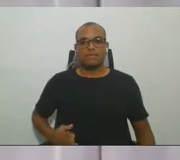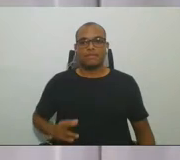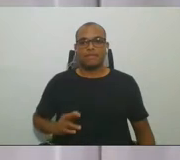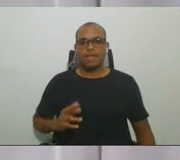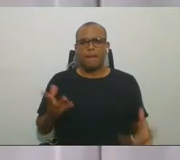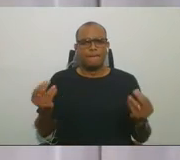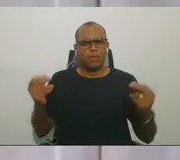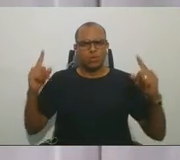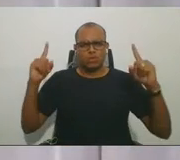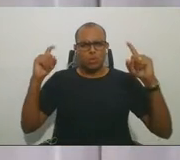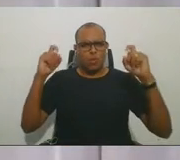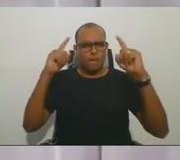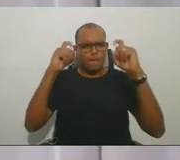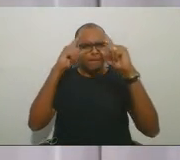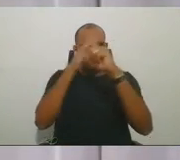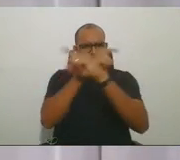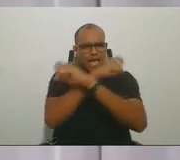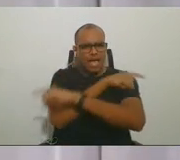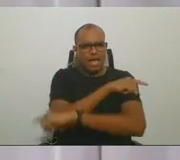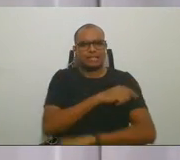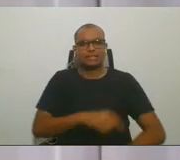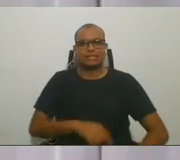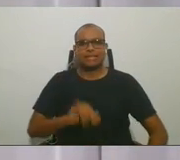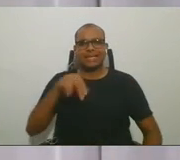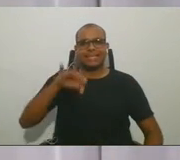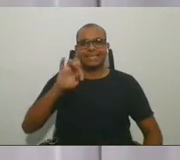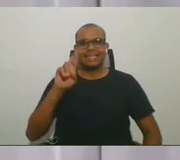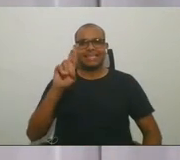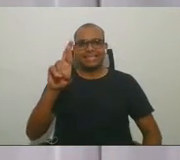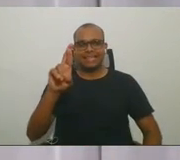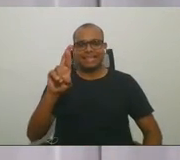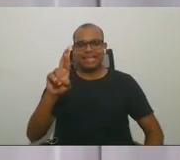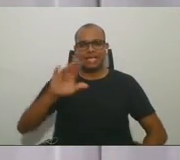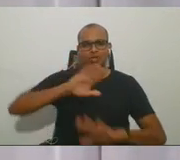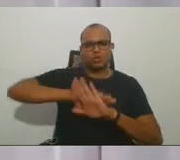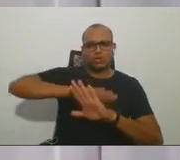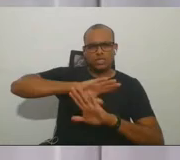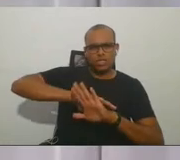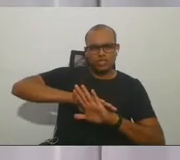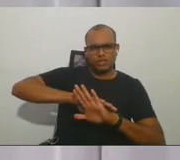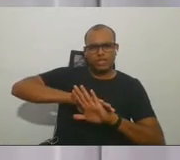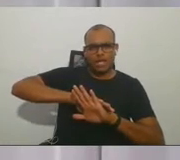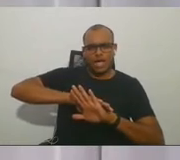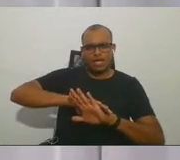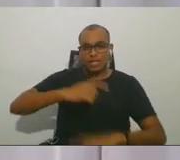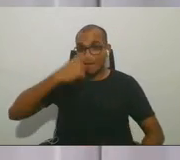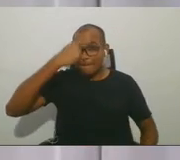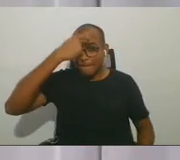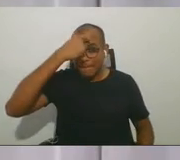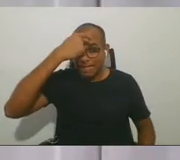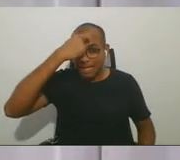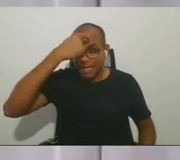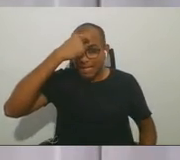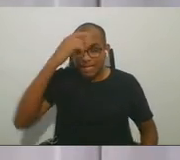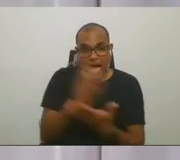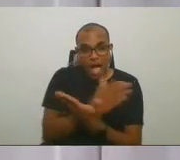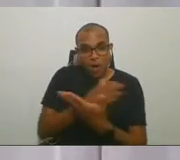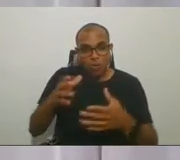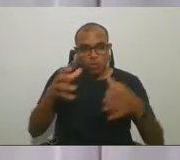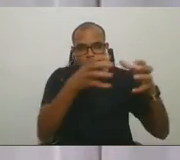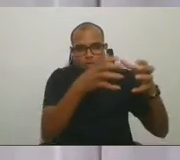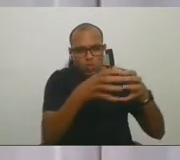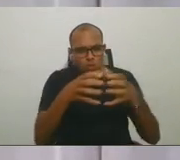complexa a intersubjetividade, a configuração das mentalidades de algumas camadas